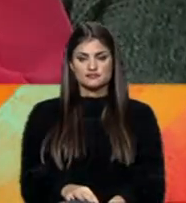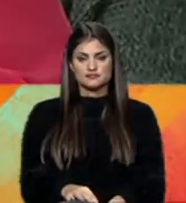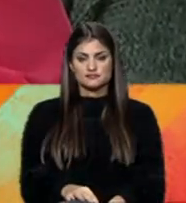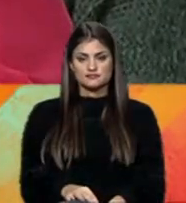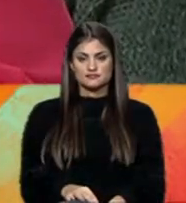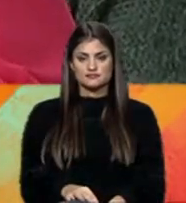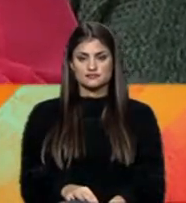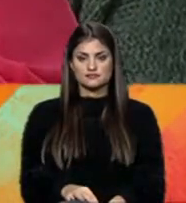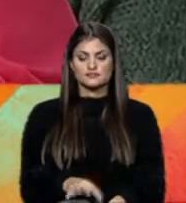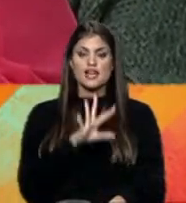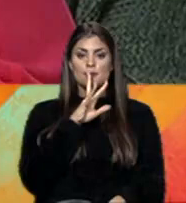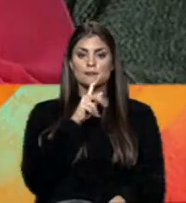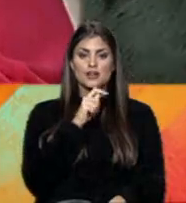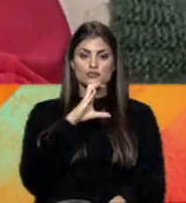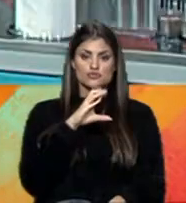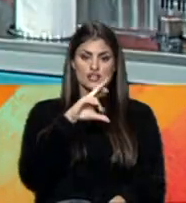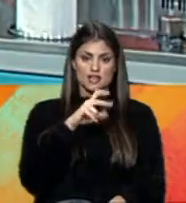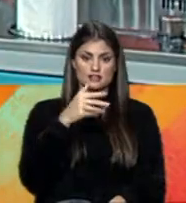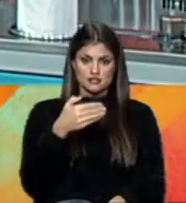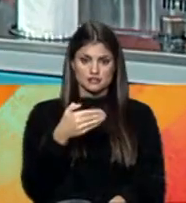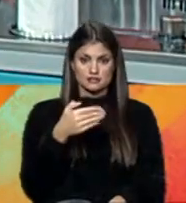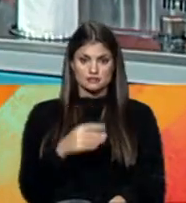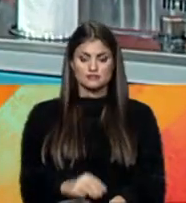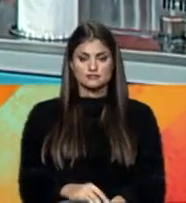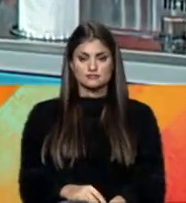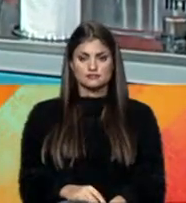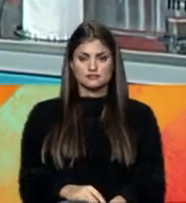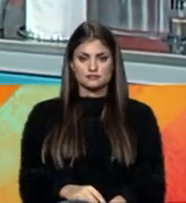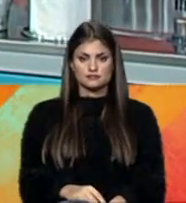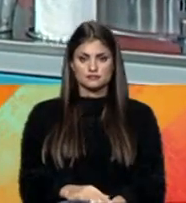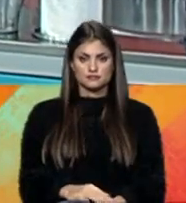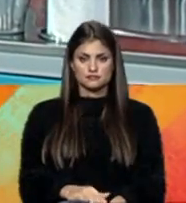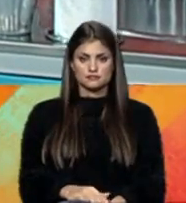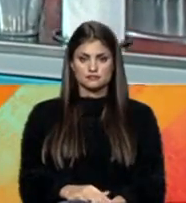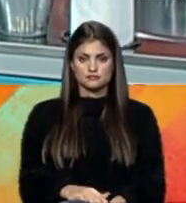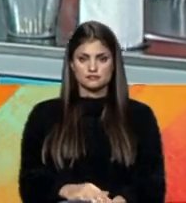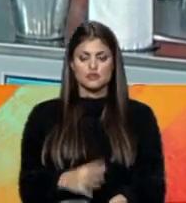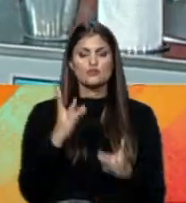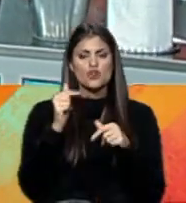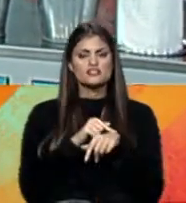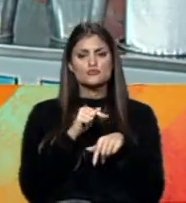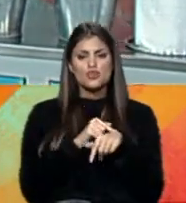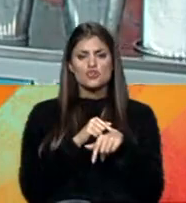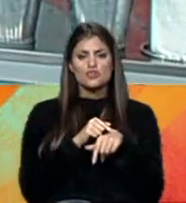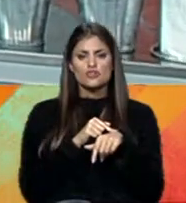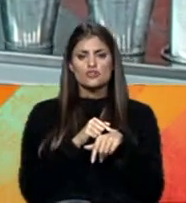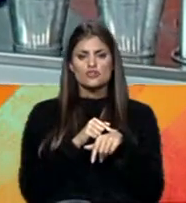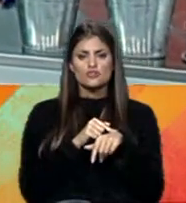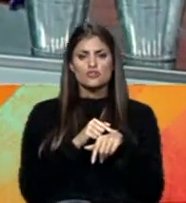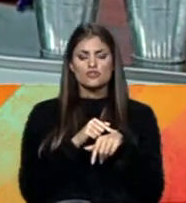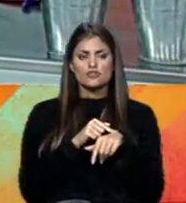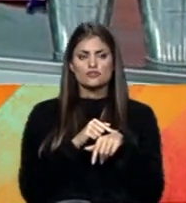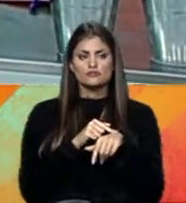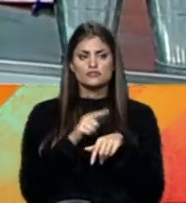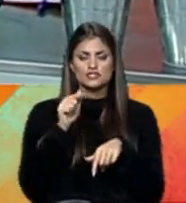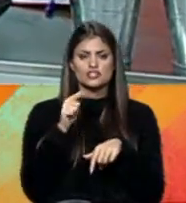A mãe do Cristiano. Exatamente. Então agora vamos deixar... É só quanto tempo? Bom, isto é um processo que